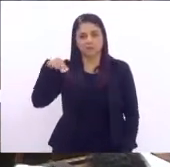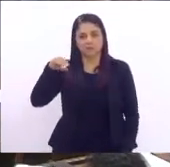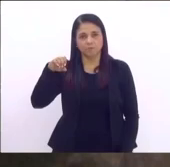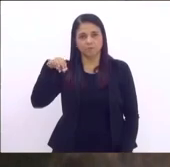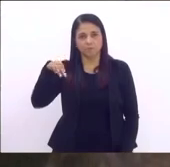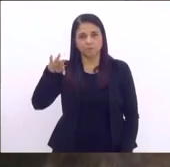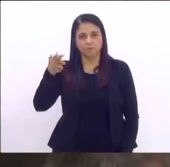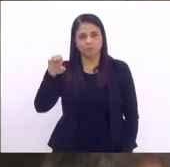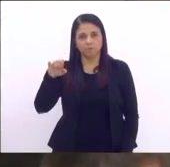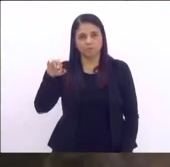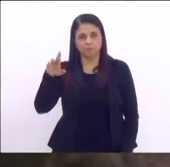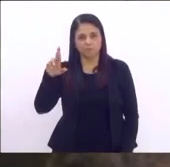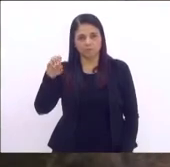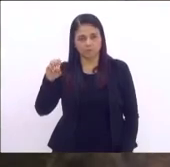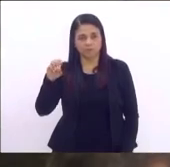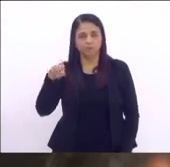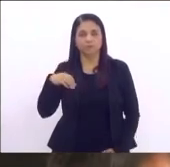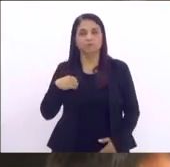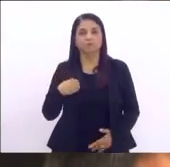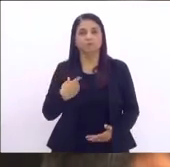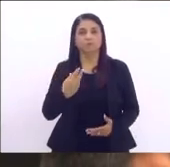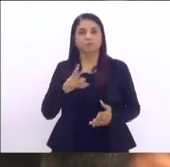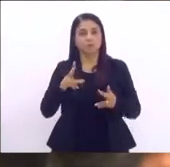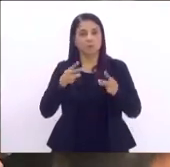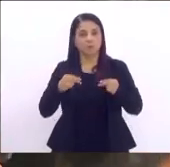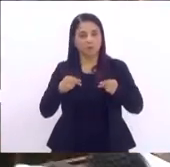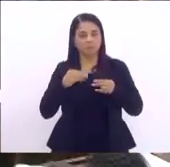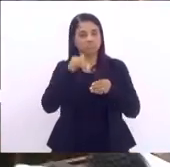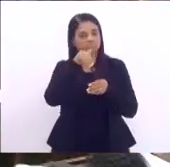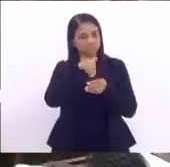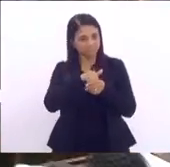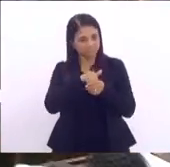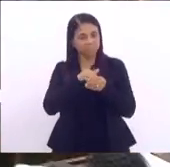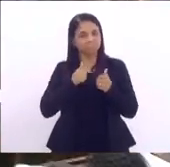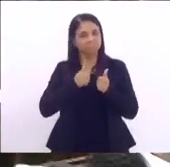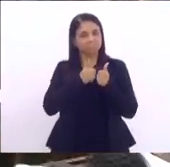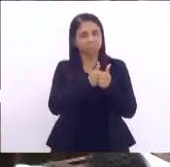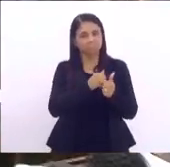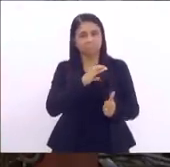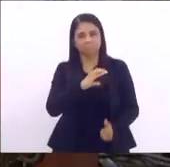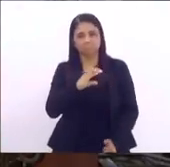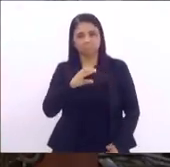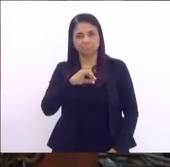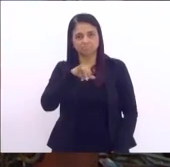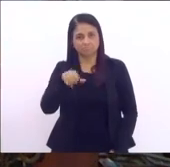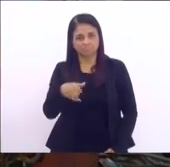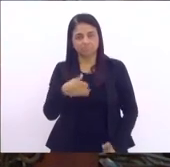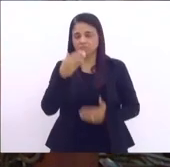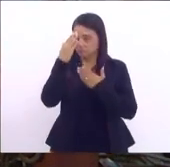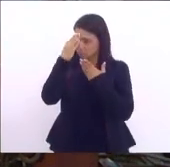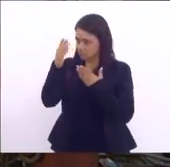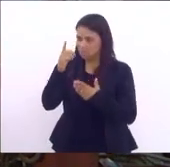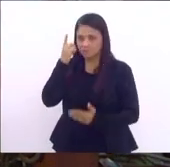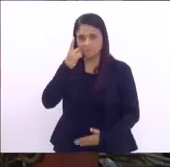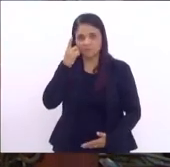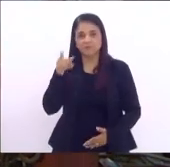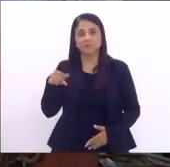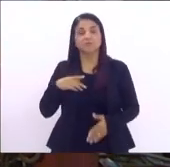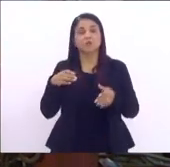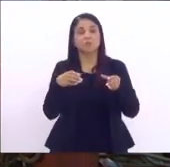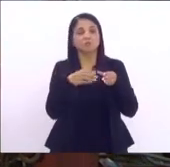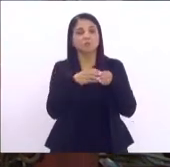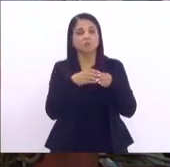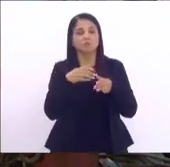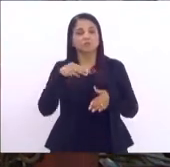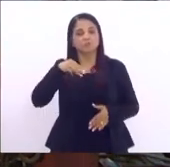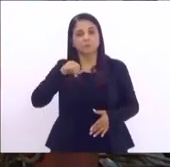No mérito, favorável, acompanhando a CCJ. Muito obrigado, Dani. Pela Comissão de Minas e Energia, deputado Thiago